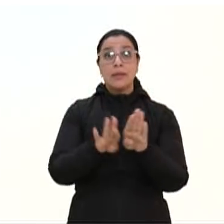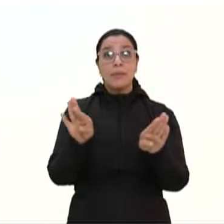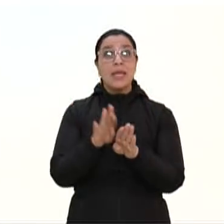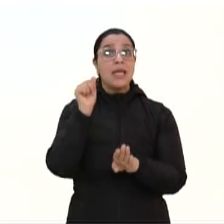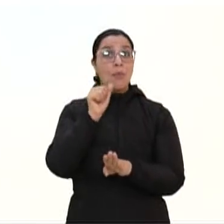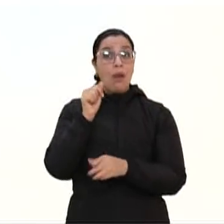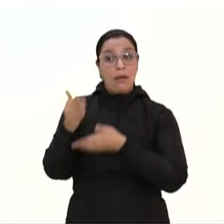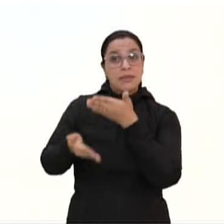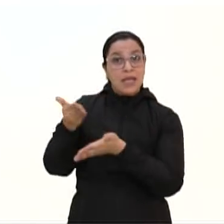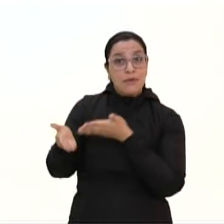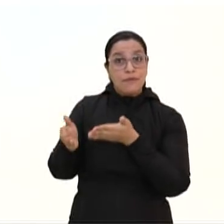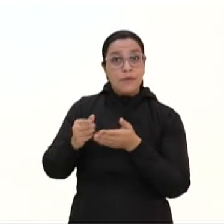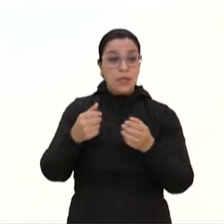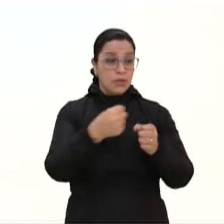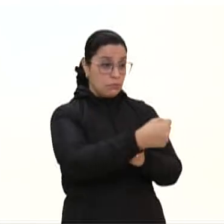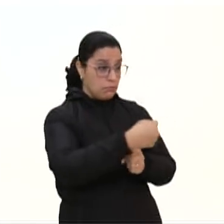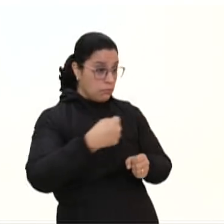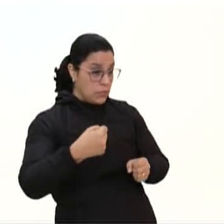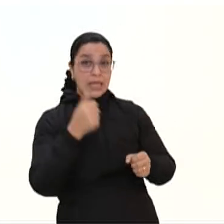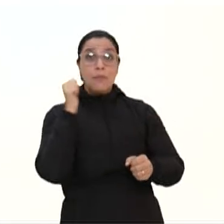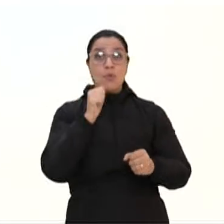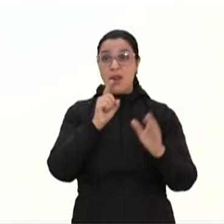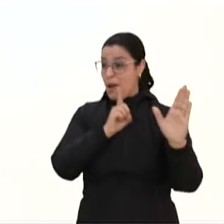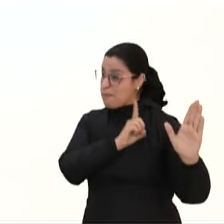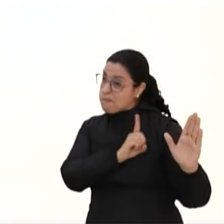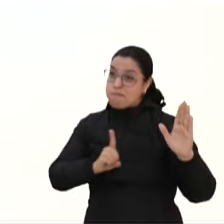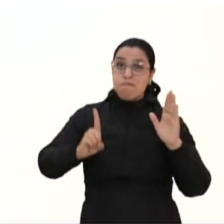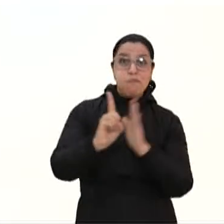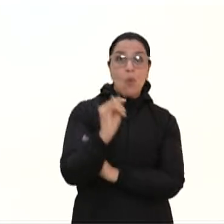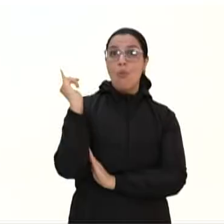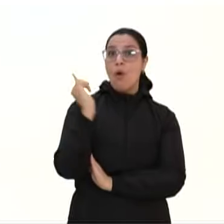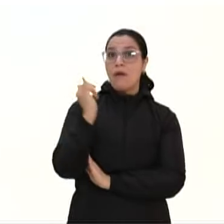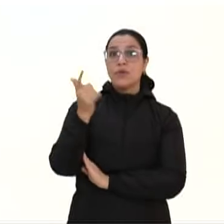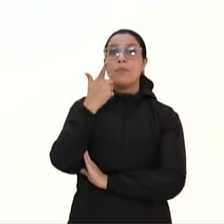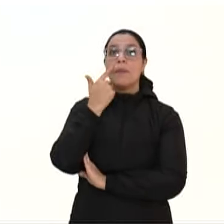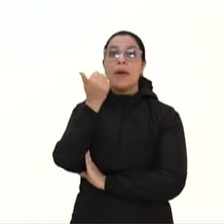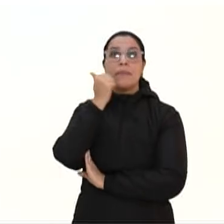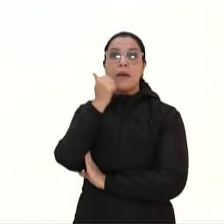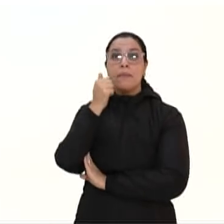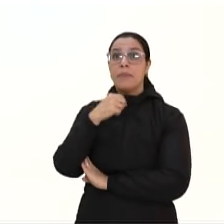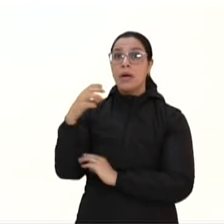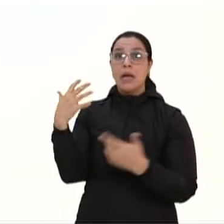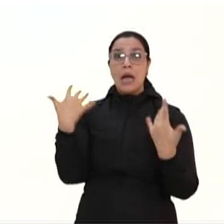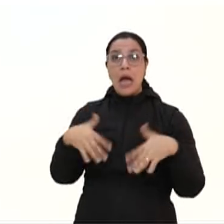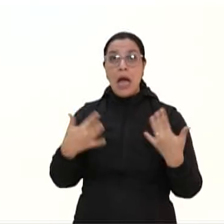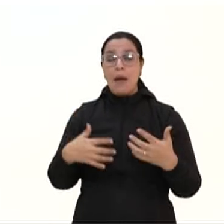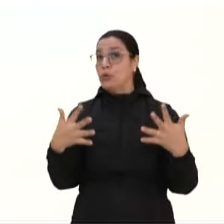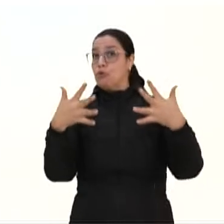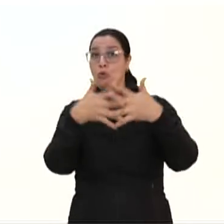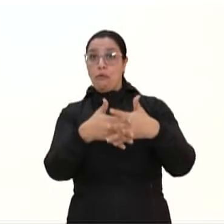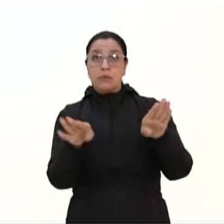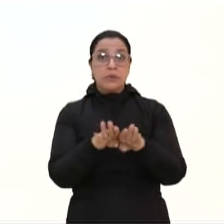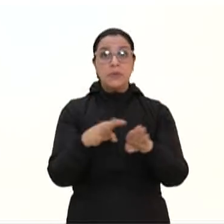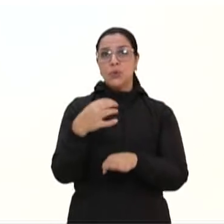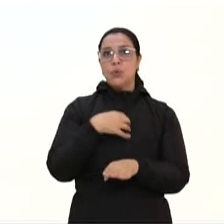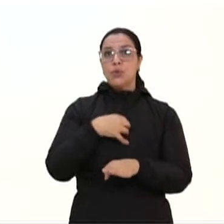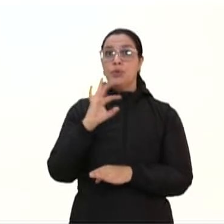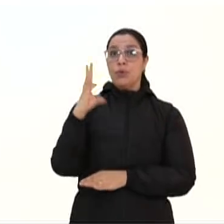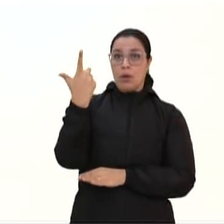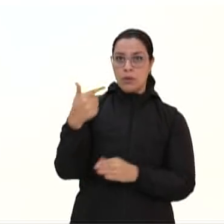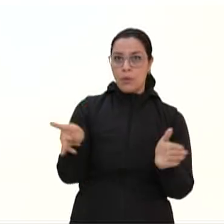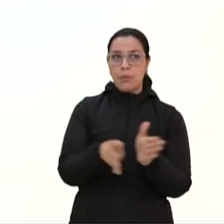Vamos lá, se você respondeu correto, vamos à correção. A frase abre, abre aí, é claro,